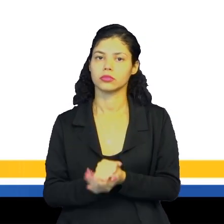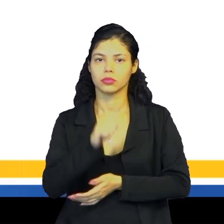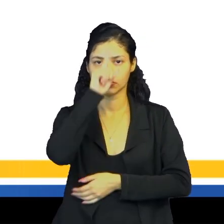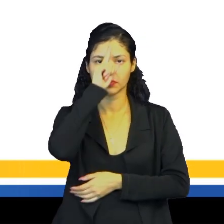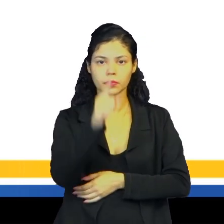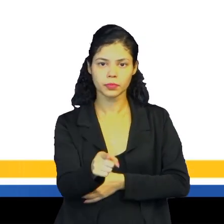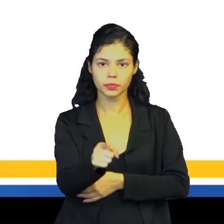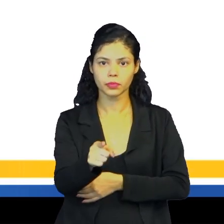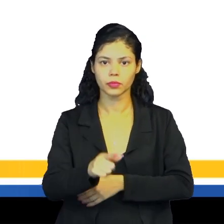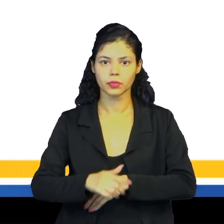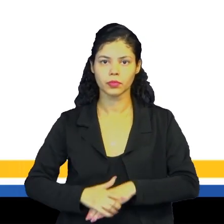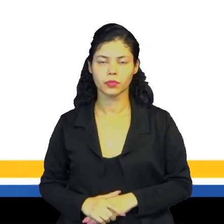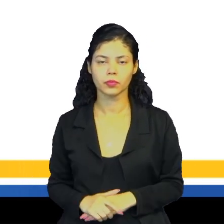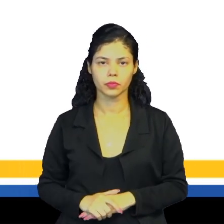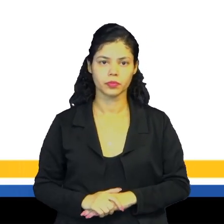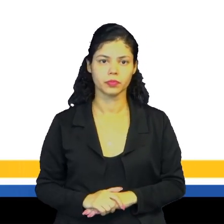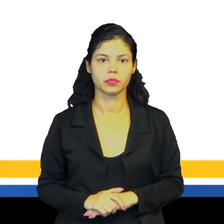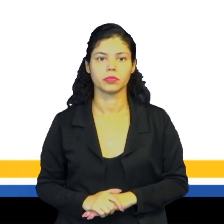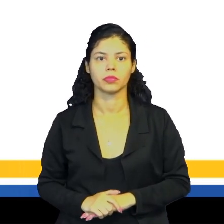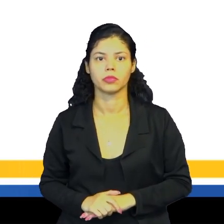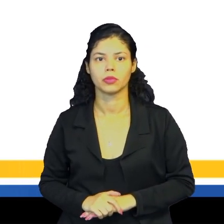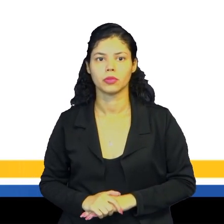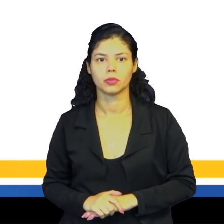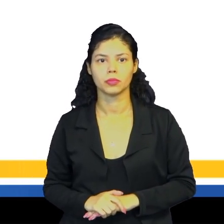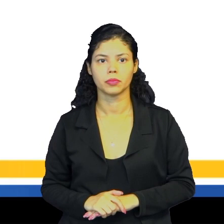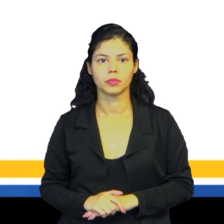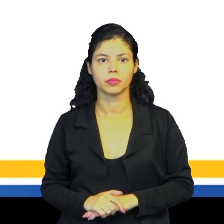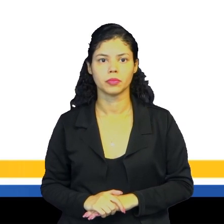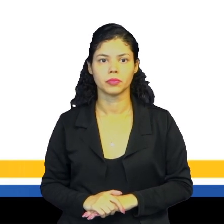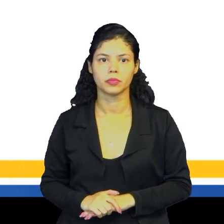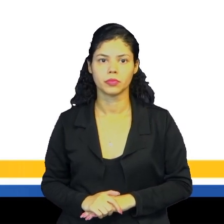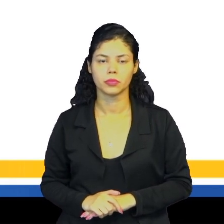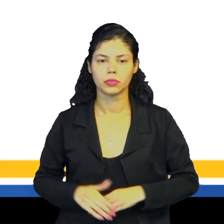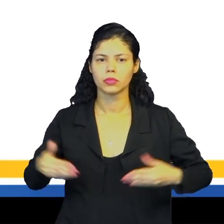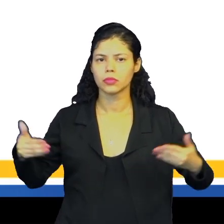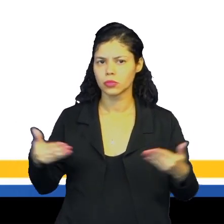coronéis. Vamos mais uma questão.